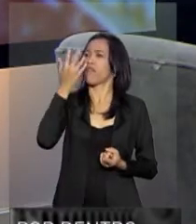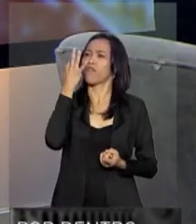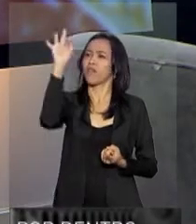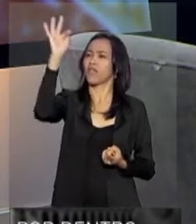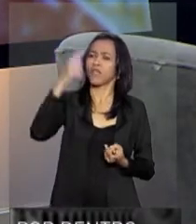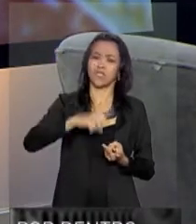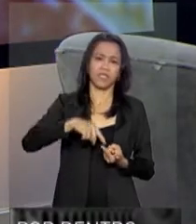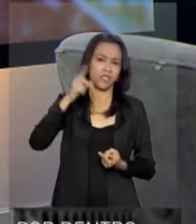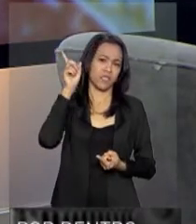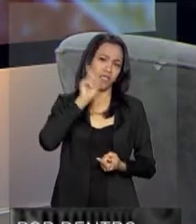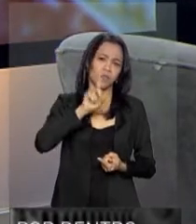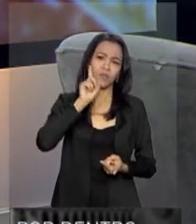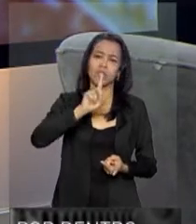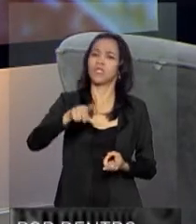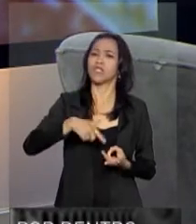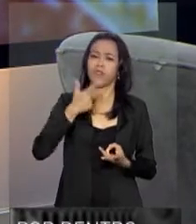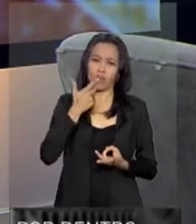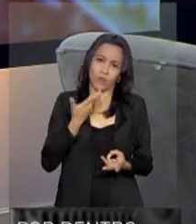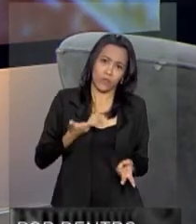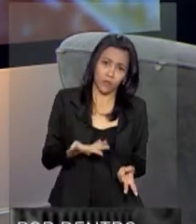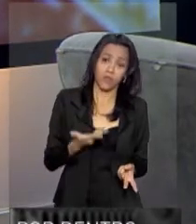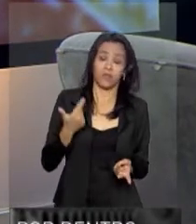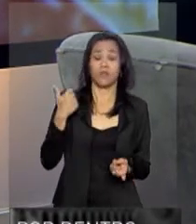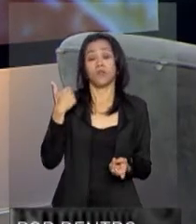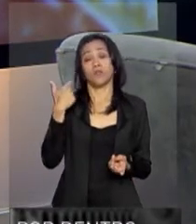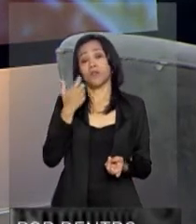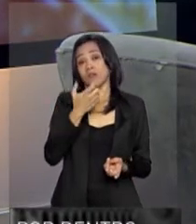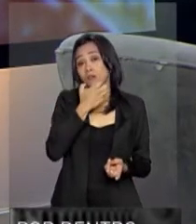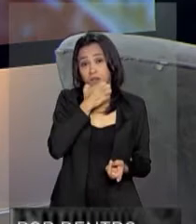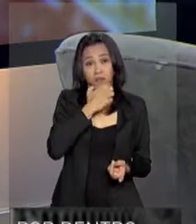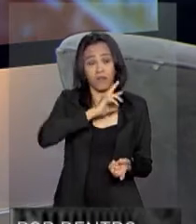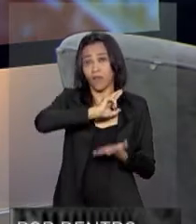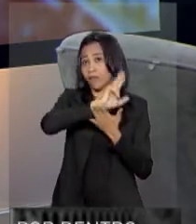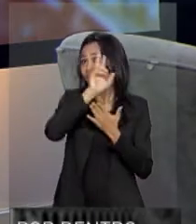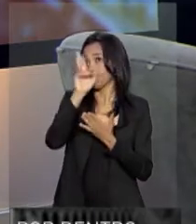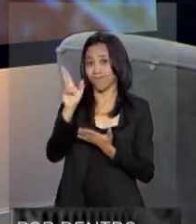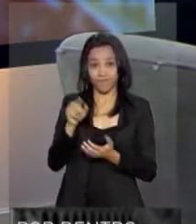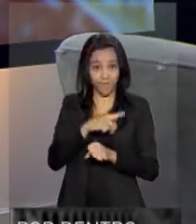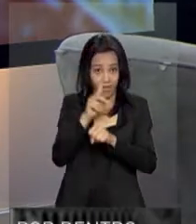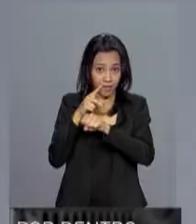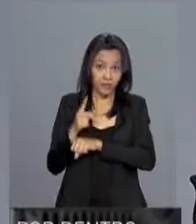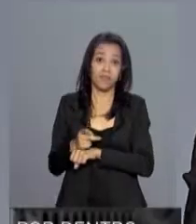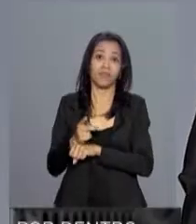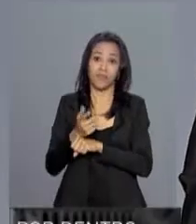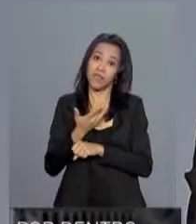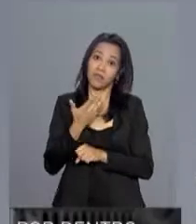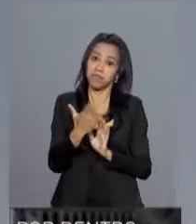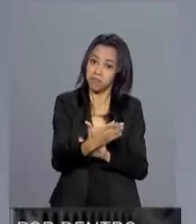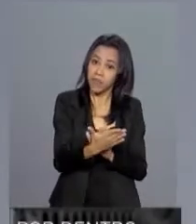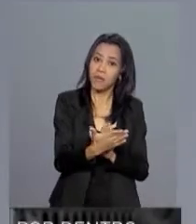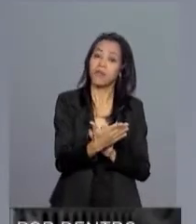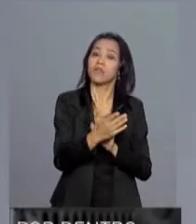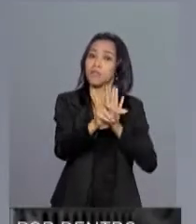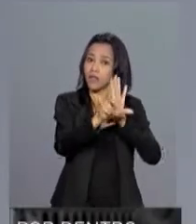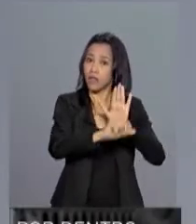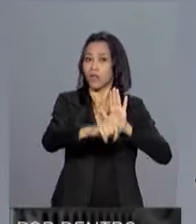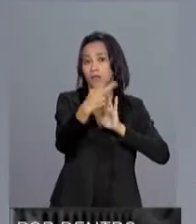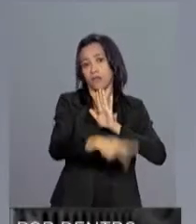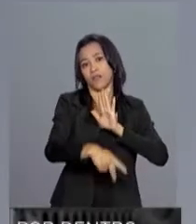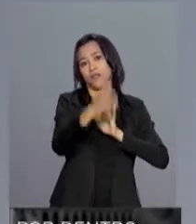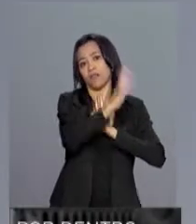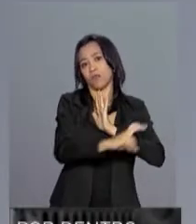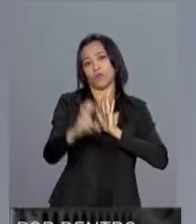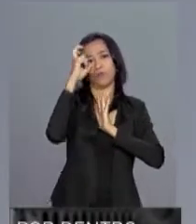nos estados unidos e ouvir isso no reino unido enfim por aí vai é a leoni tem uma longa e positiva